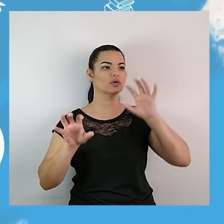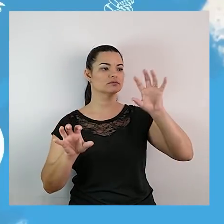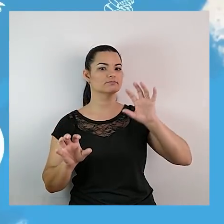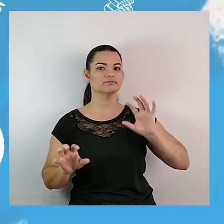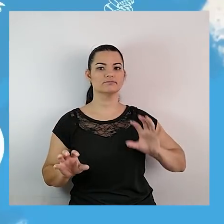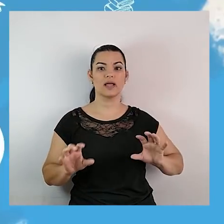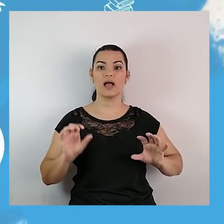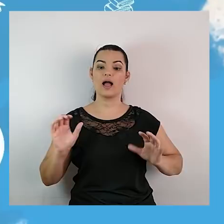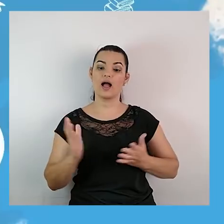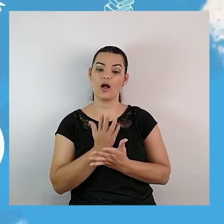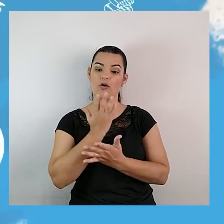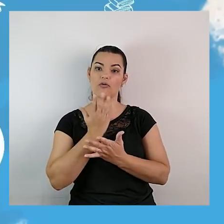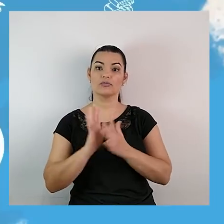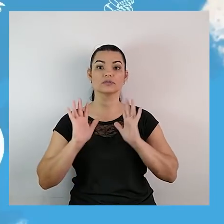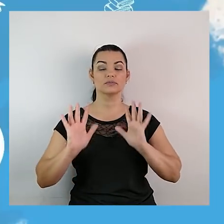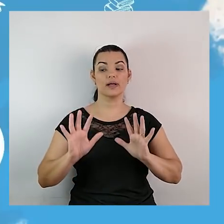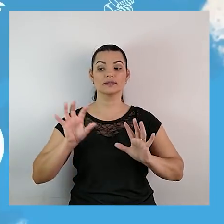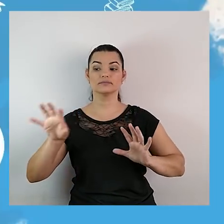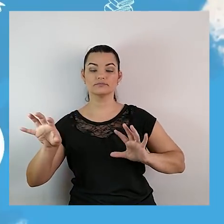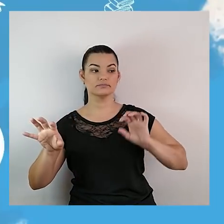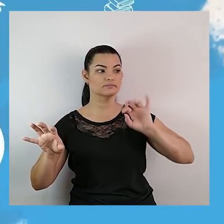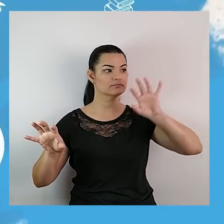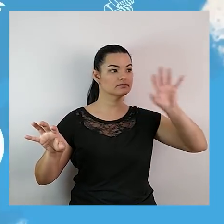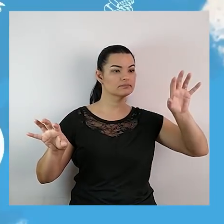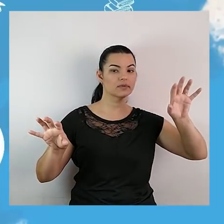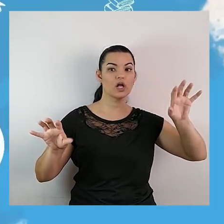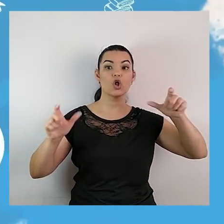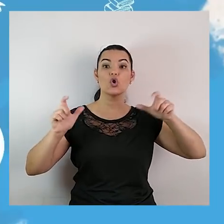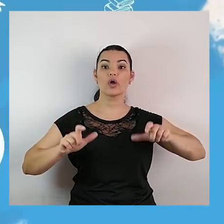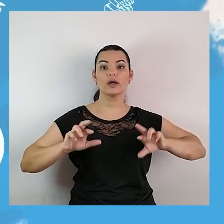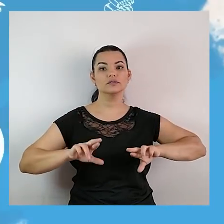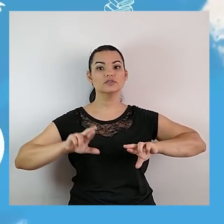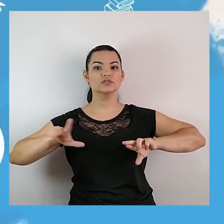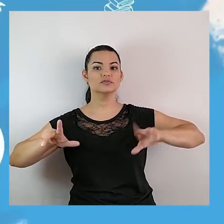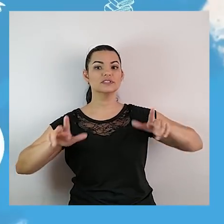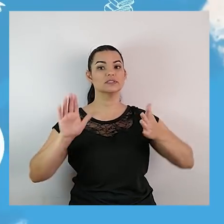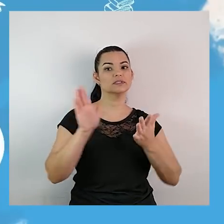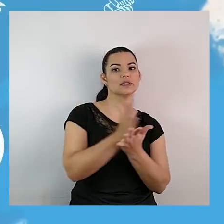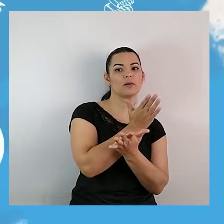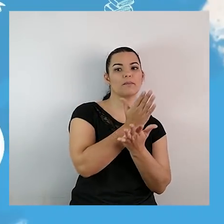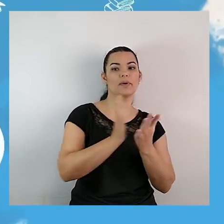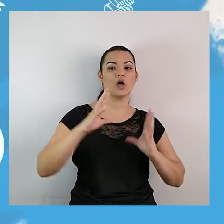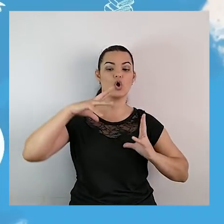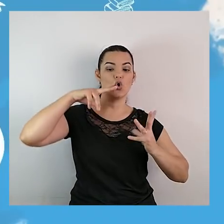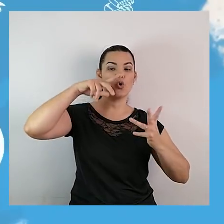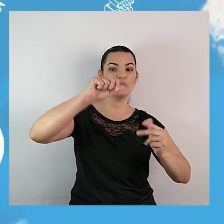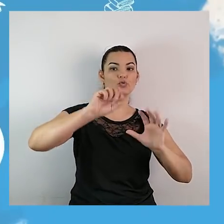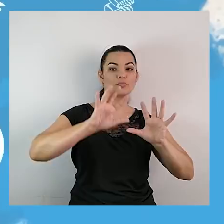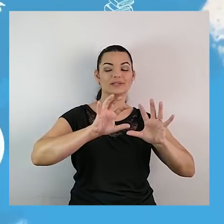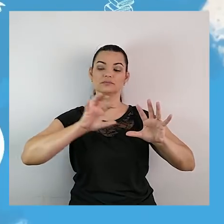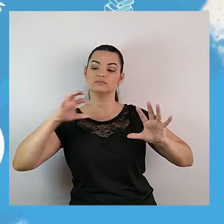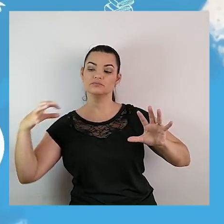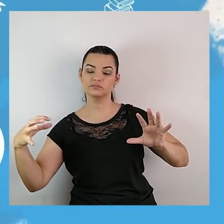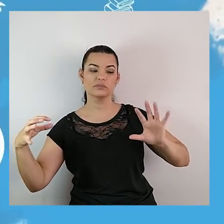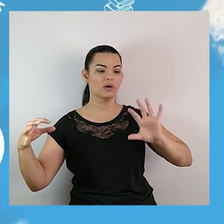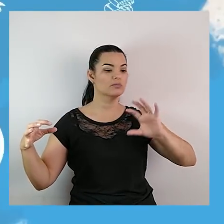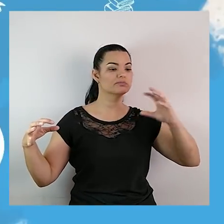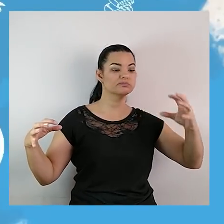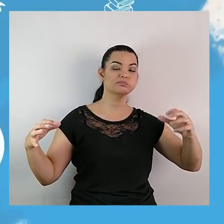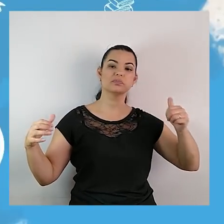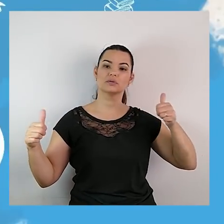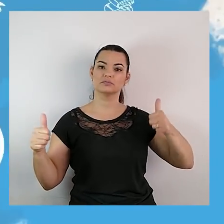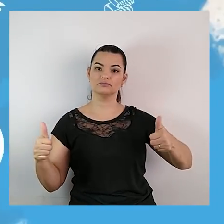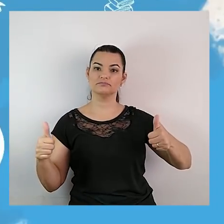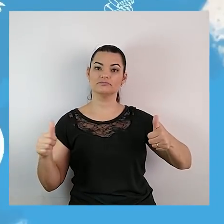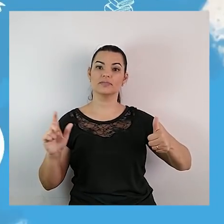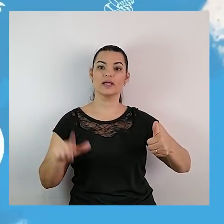regiões, mas essas regiões estão em diferentes locais no mundo, nós dizemos que